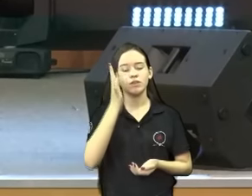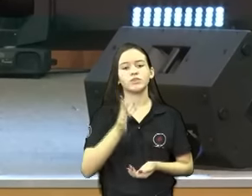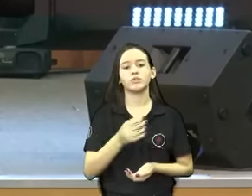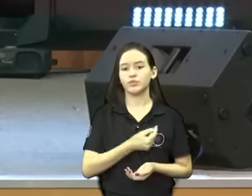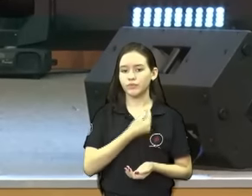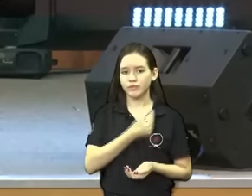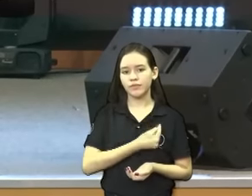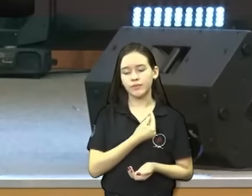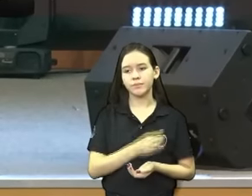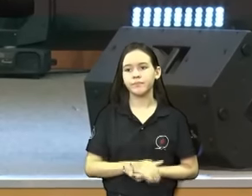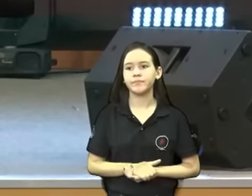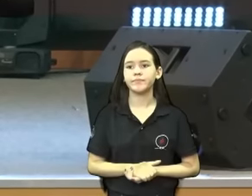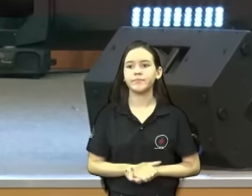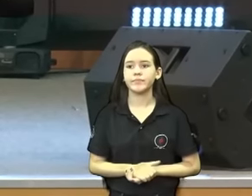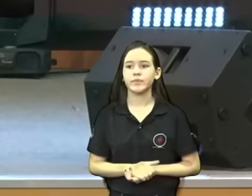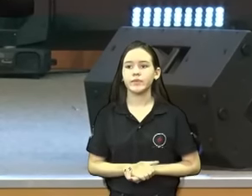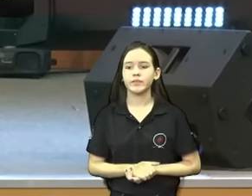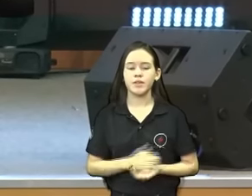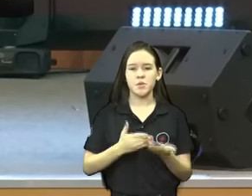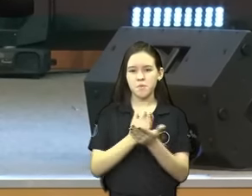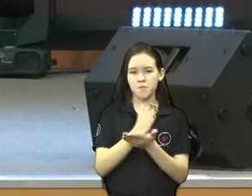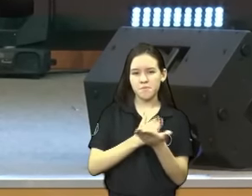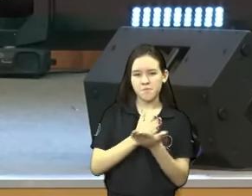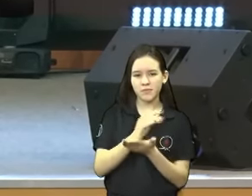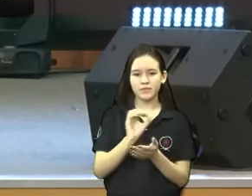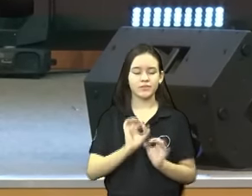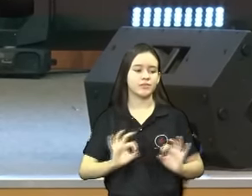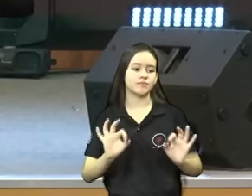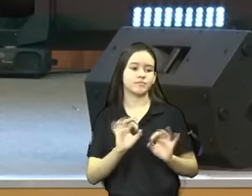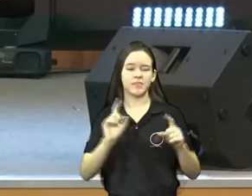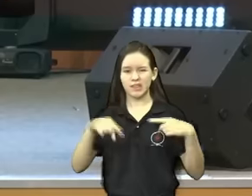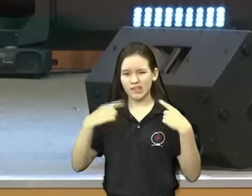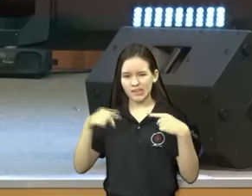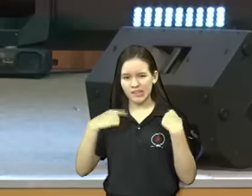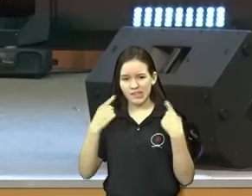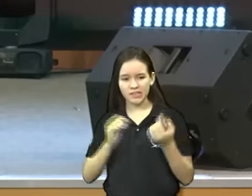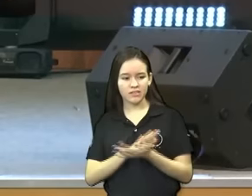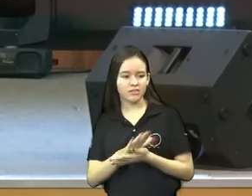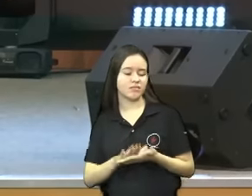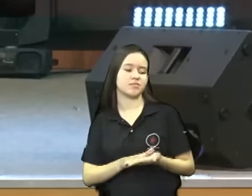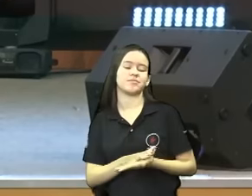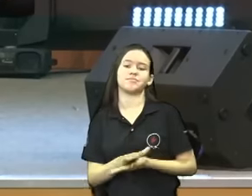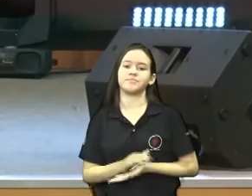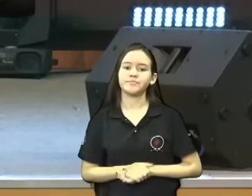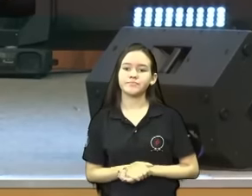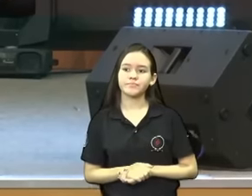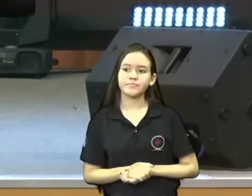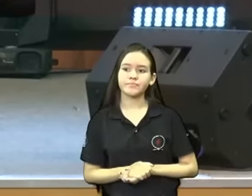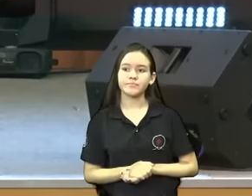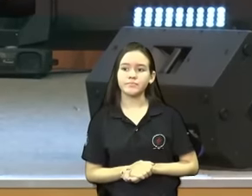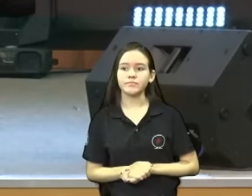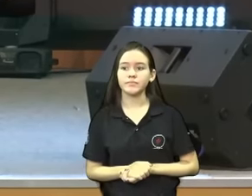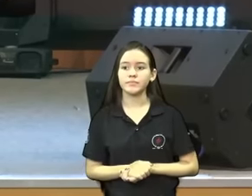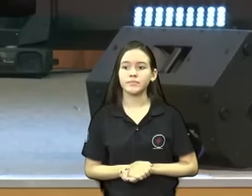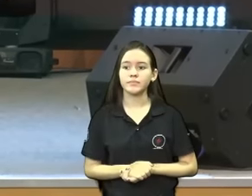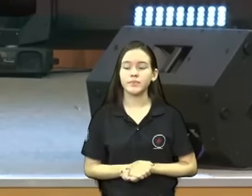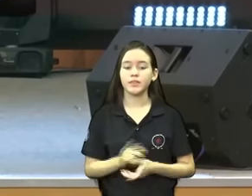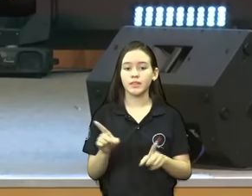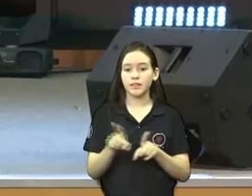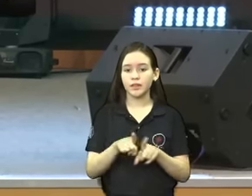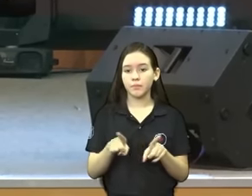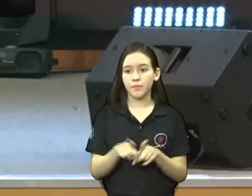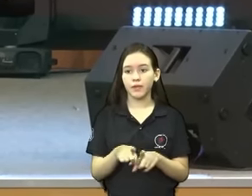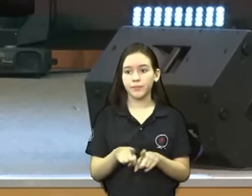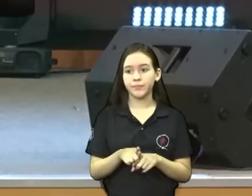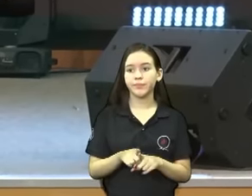fácil de viver ninguém te incomoda ninguém te questiona tá tá dizendo também